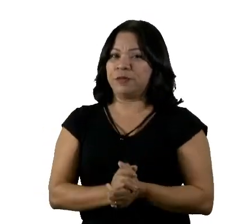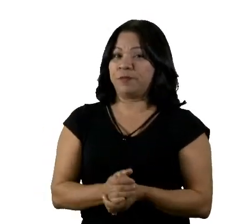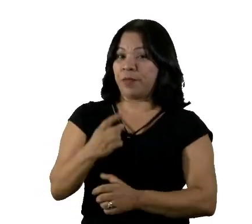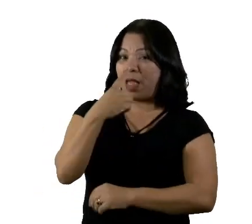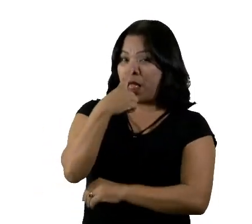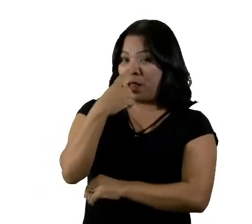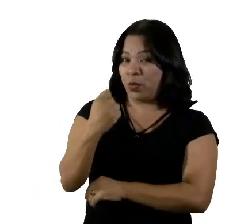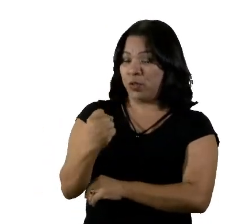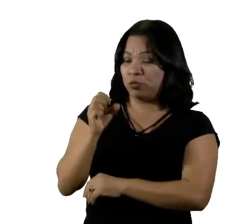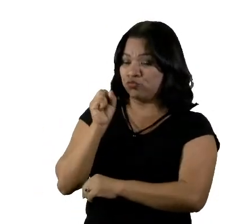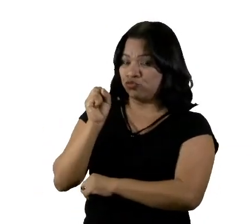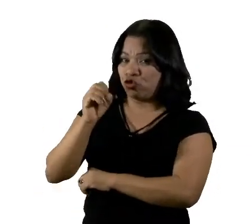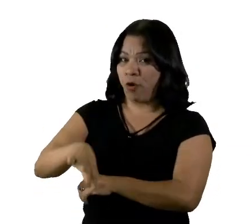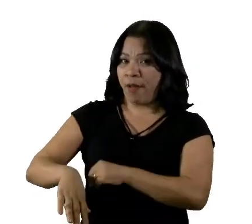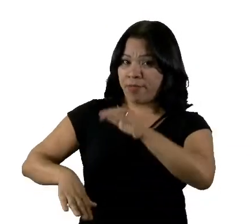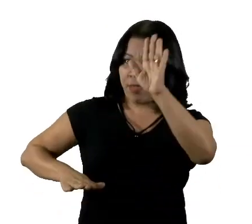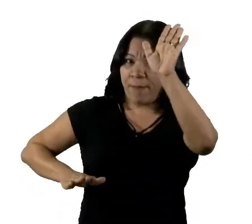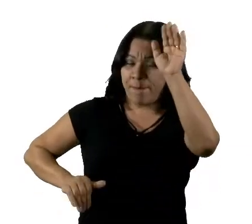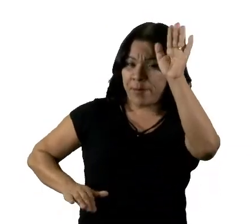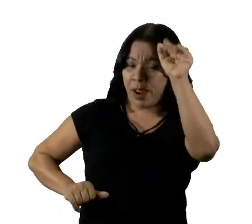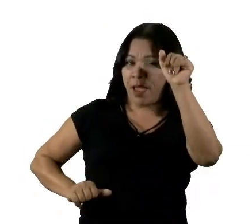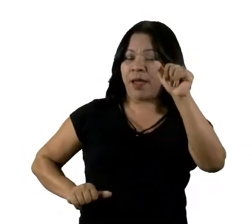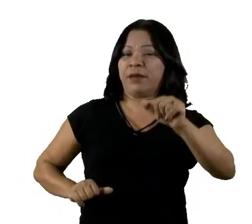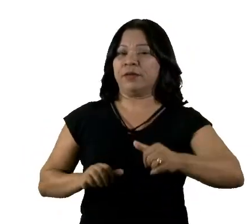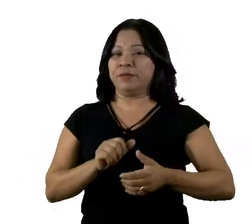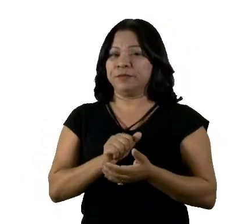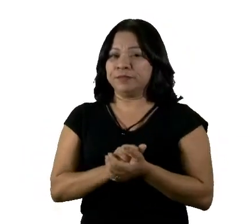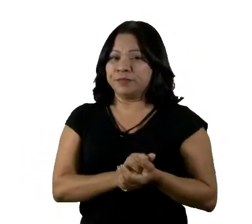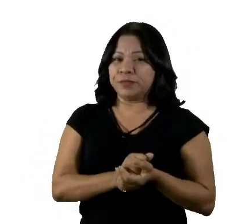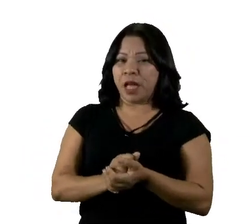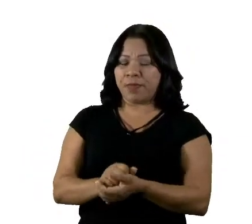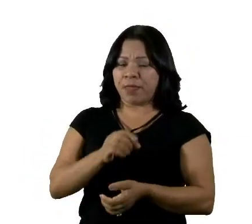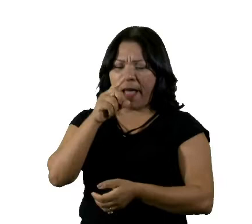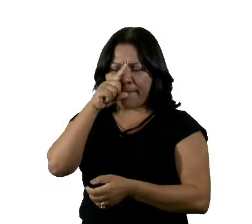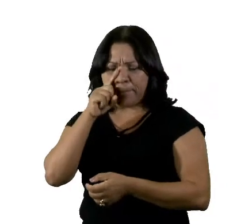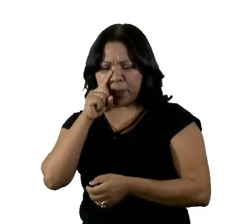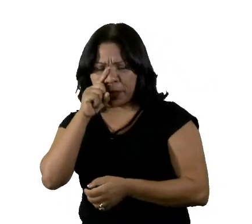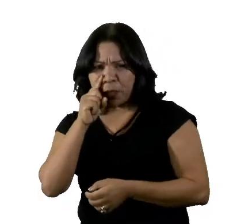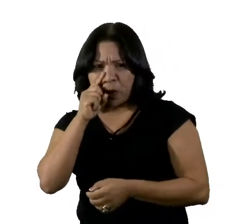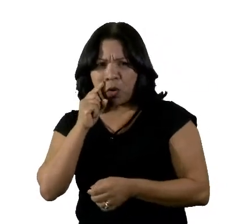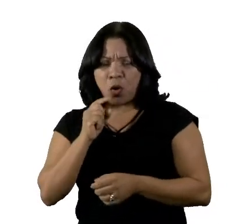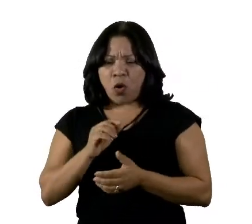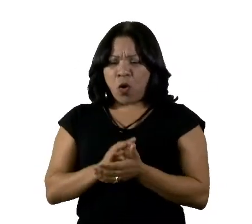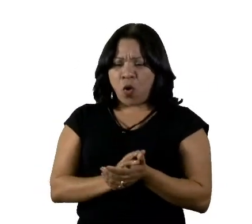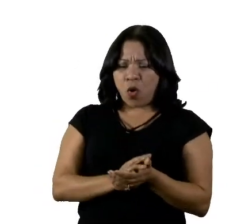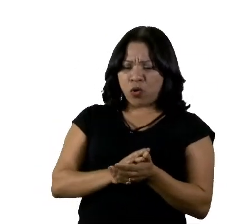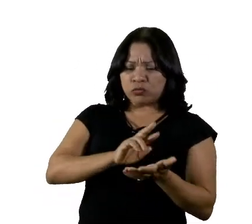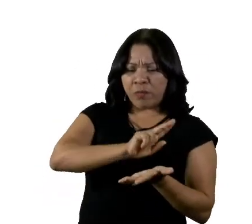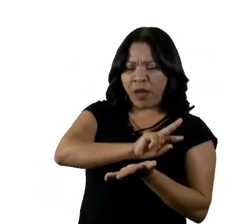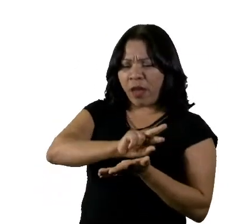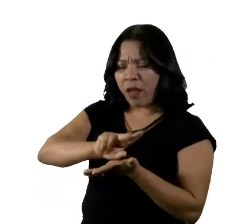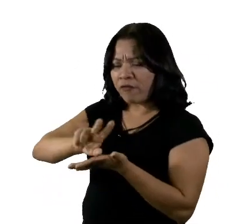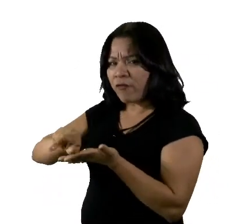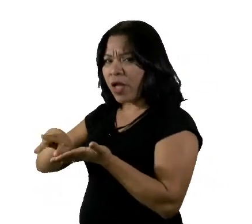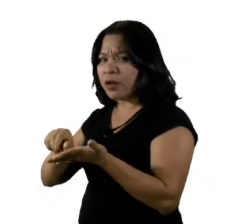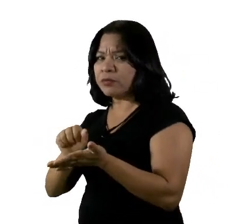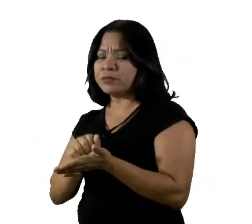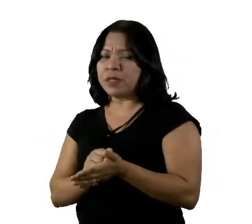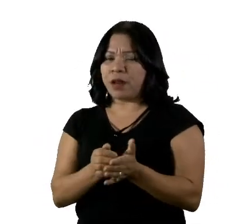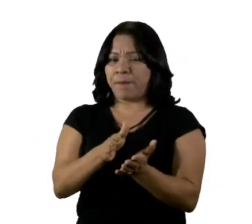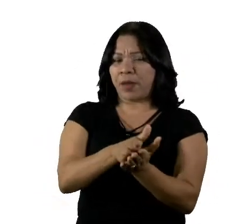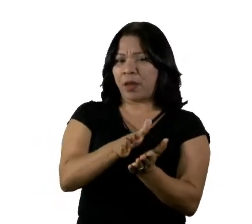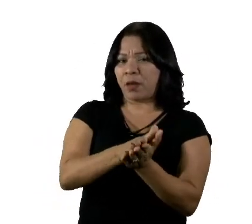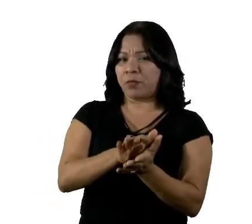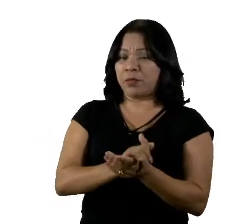jogado na Praia da Graciosa traz risco às espécies nativas em Palmas. Ponto turístico é um dos mais bonitos e